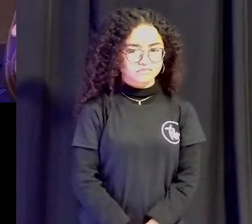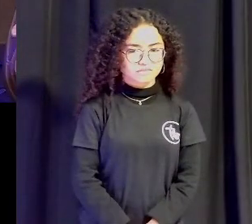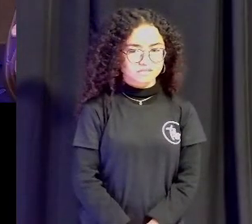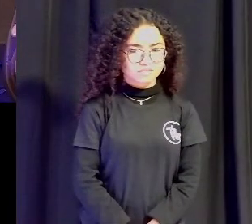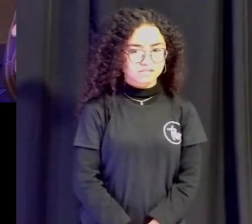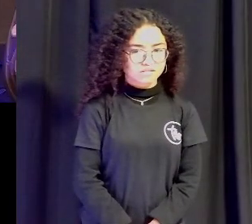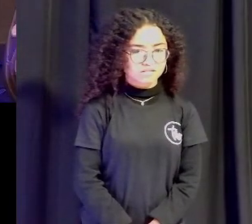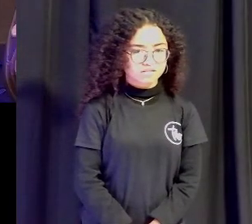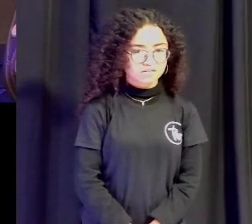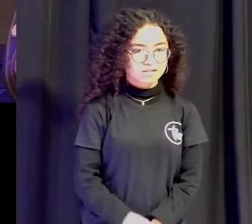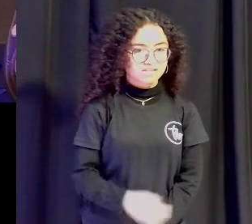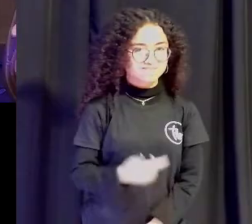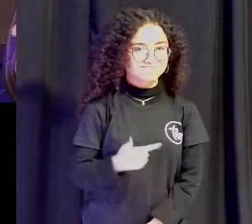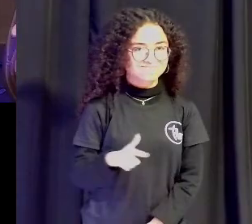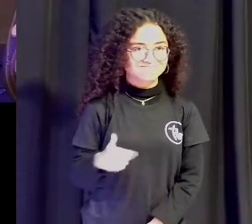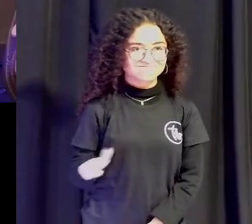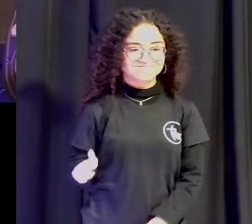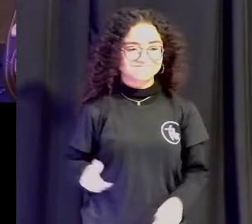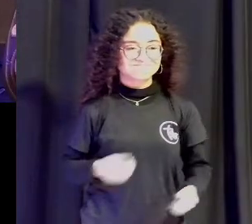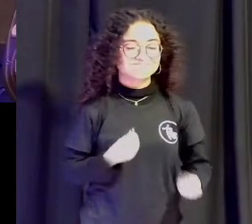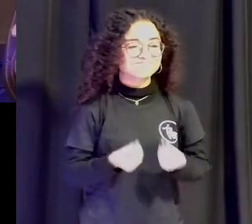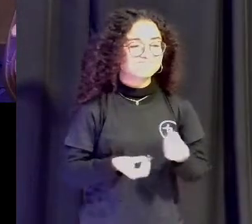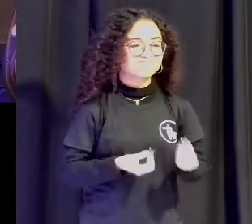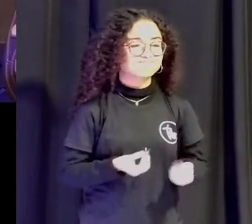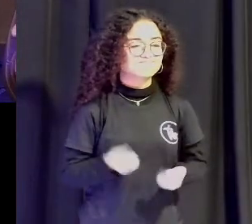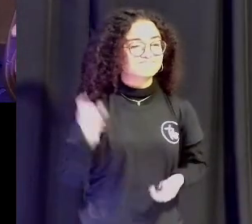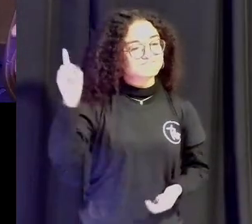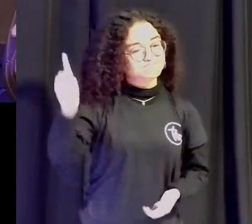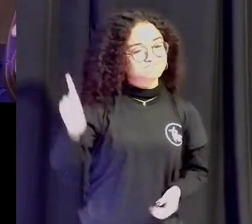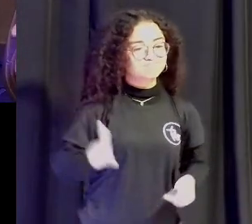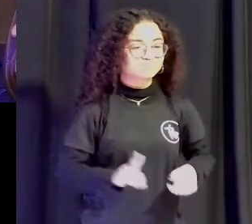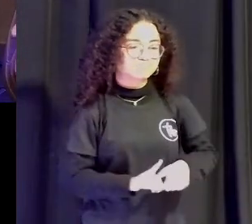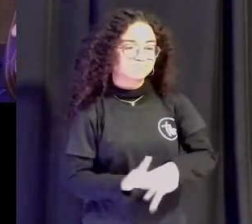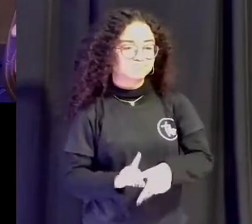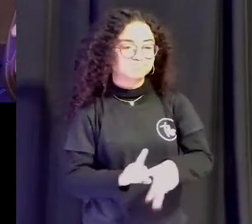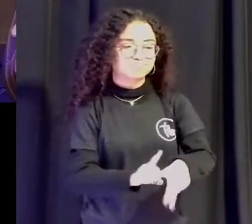Não existe caminhar com Cristo sem oração.